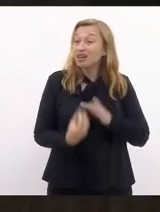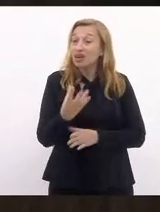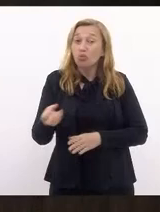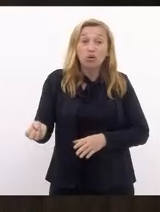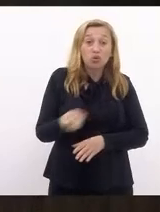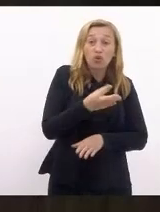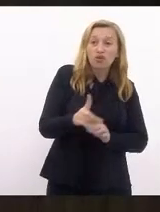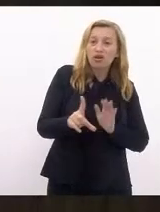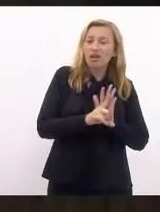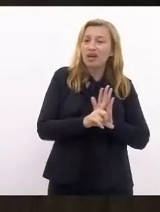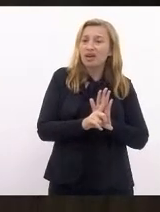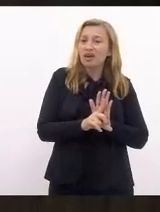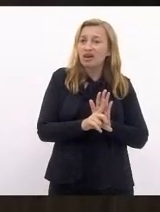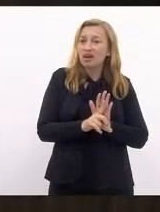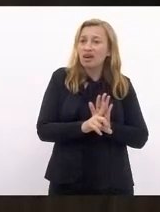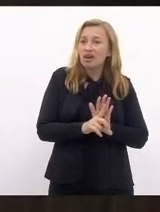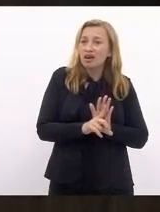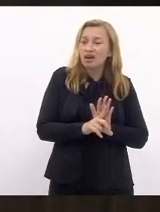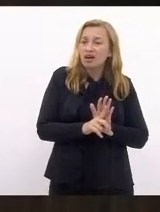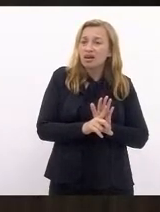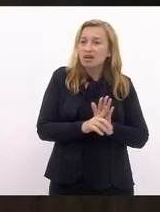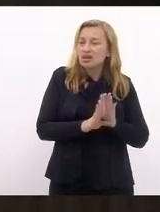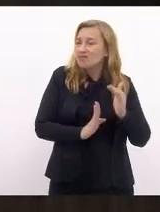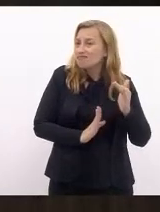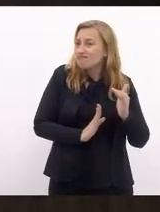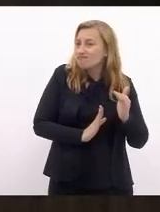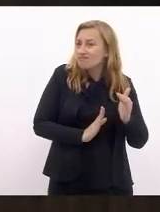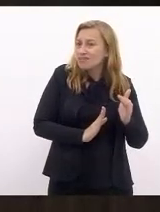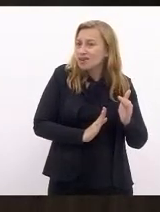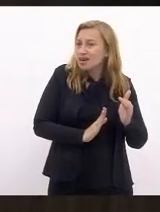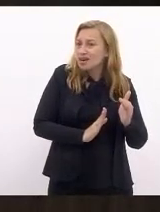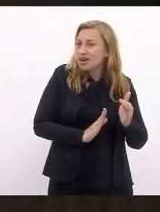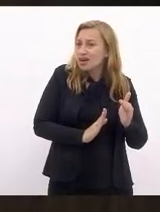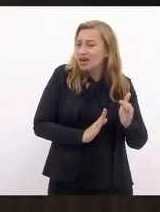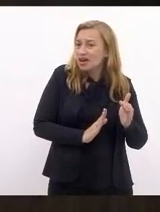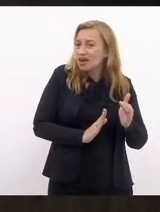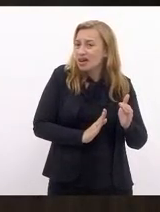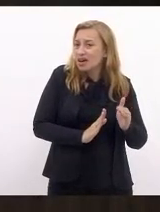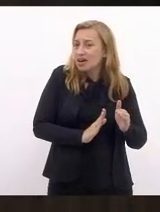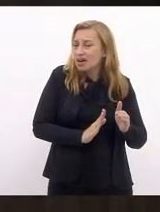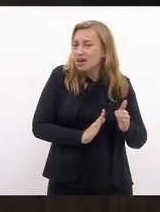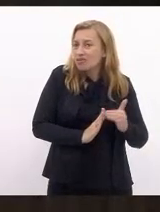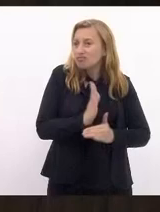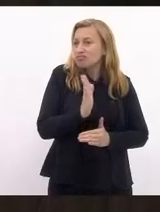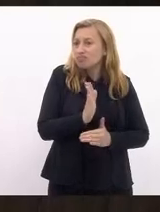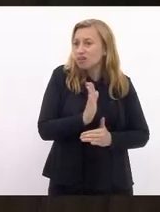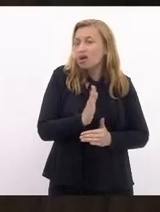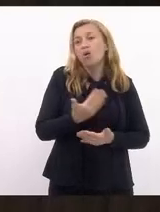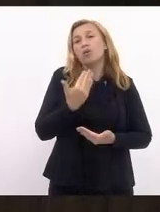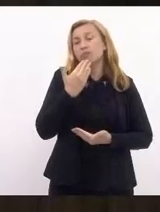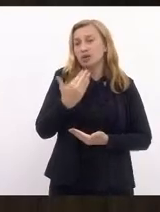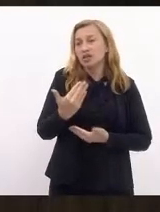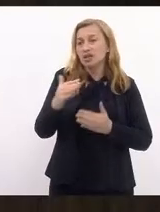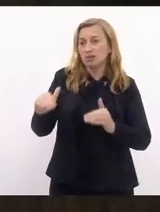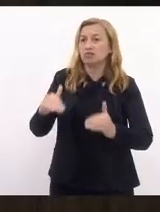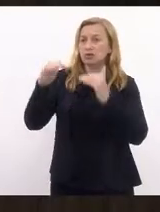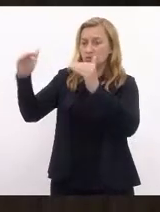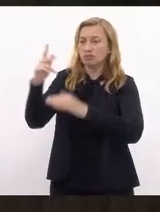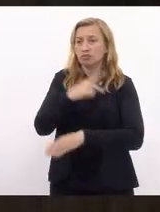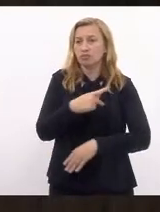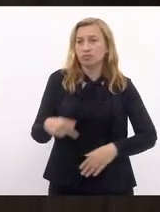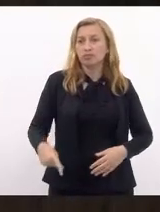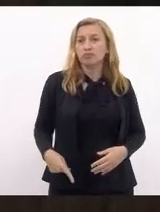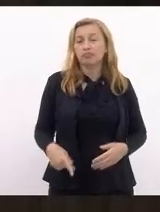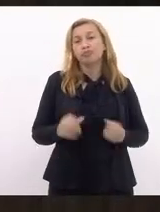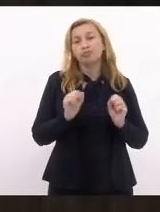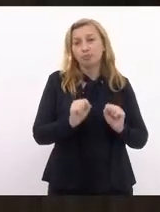uma nova legislação que perpassa essas Então queria sugeria a vossa excelência do seu presente